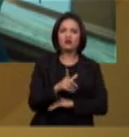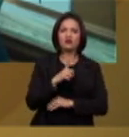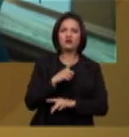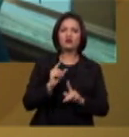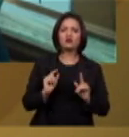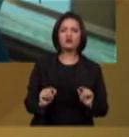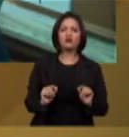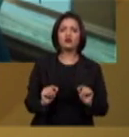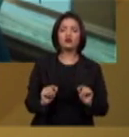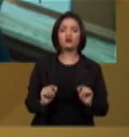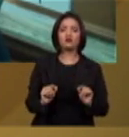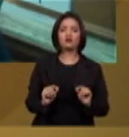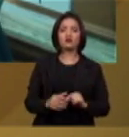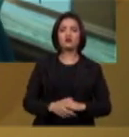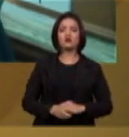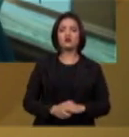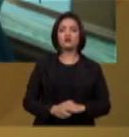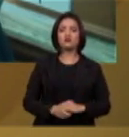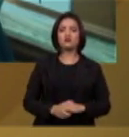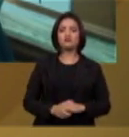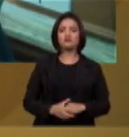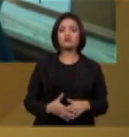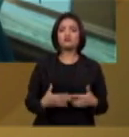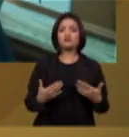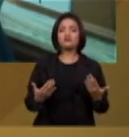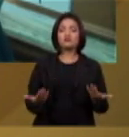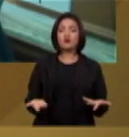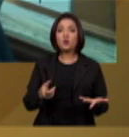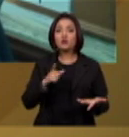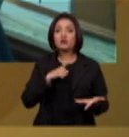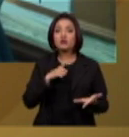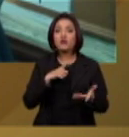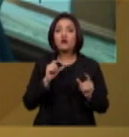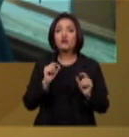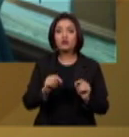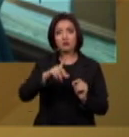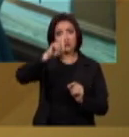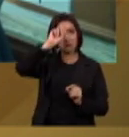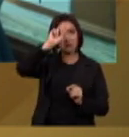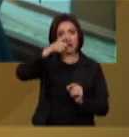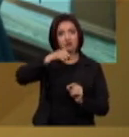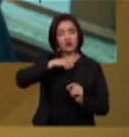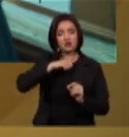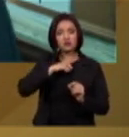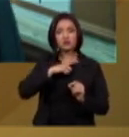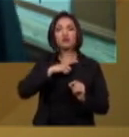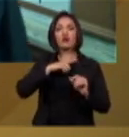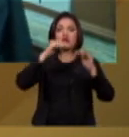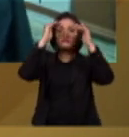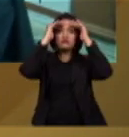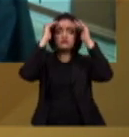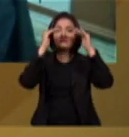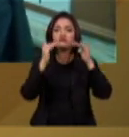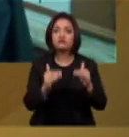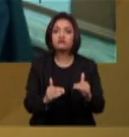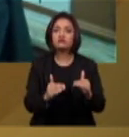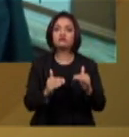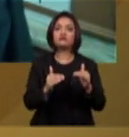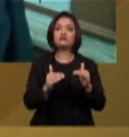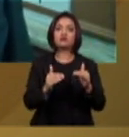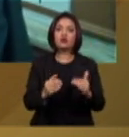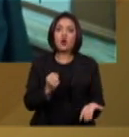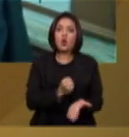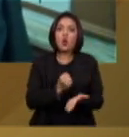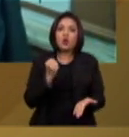caso, veio à baila um preceito determinando a aplicação a contratos